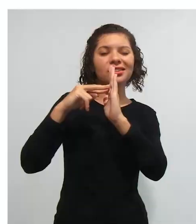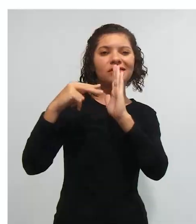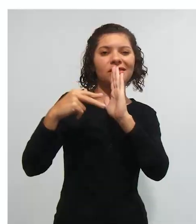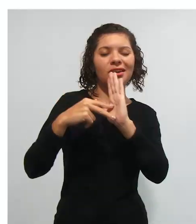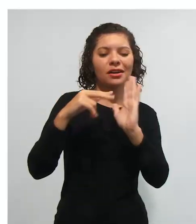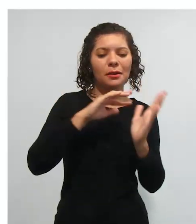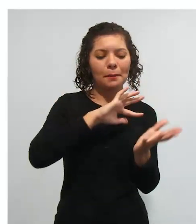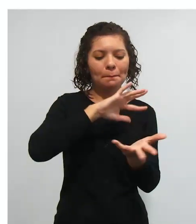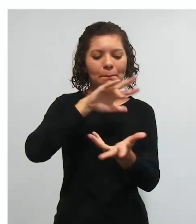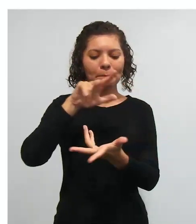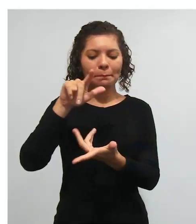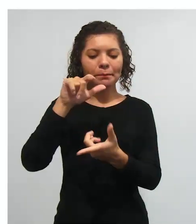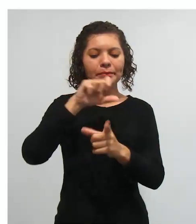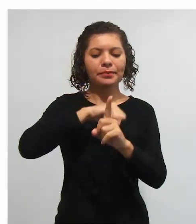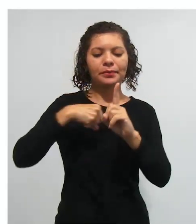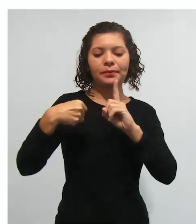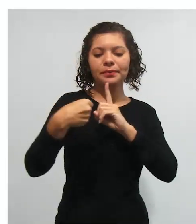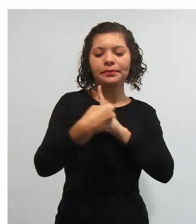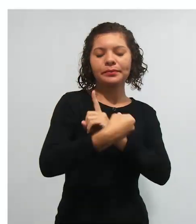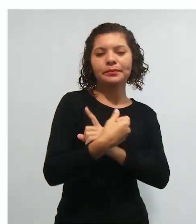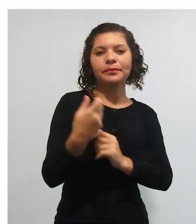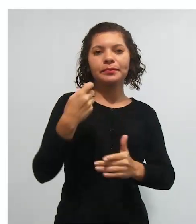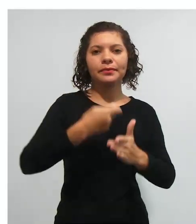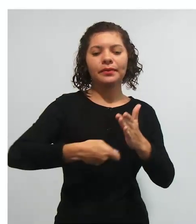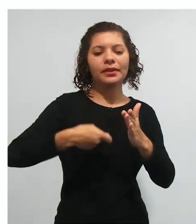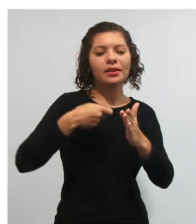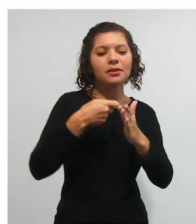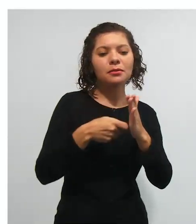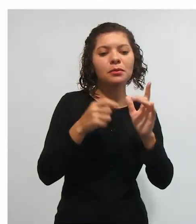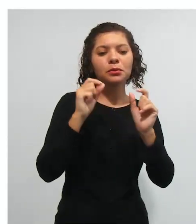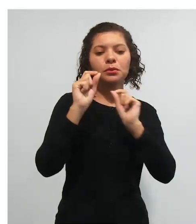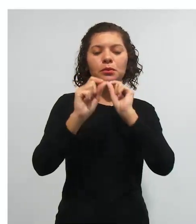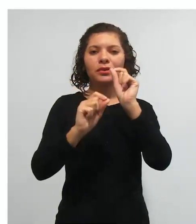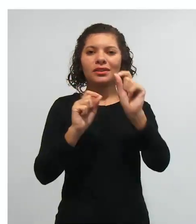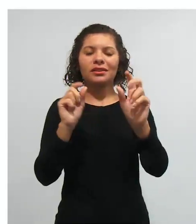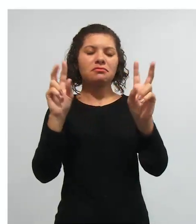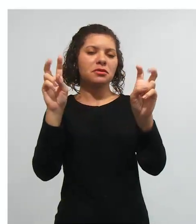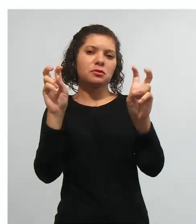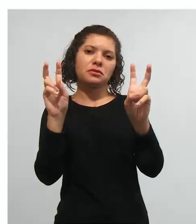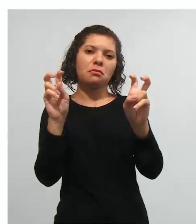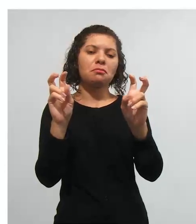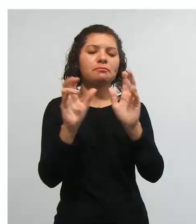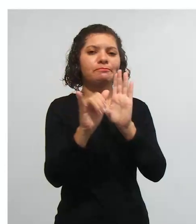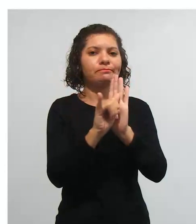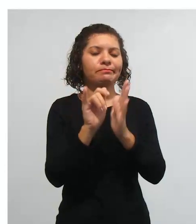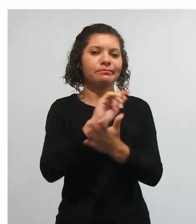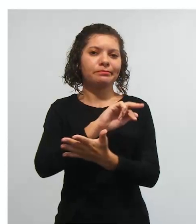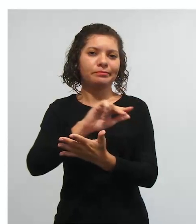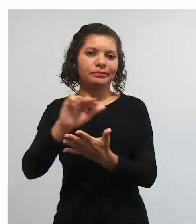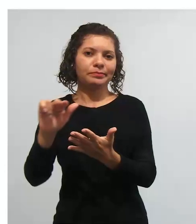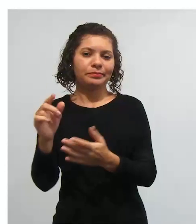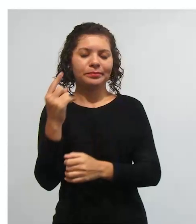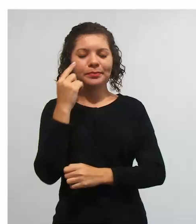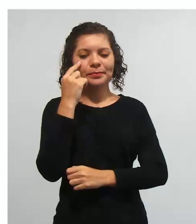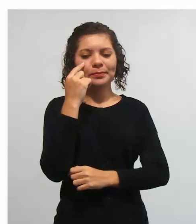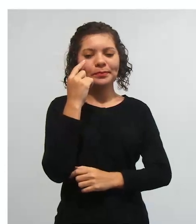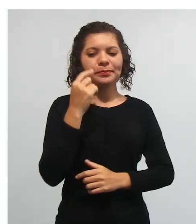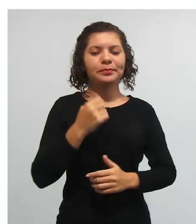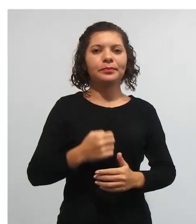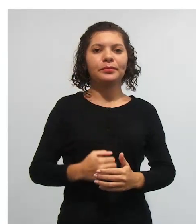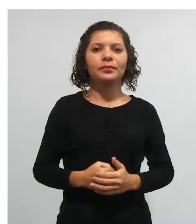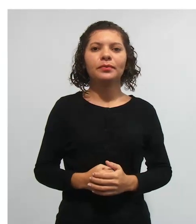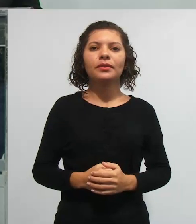de sentido ao mundo social e com a disputa e luta em torno dessas atribuições volta